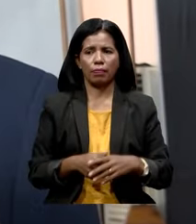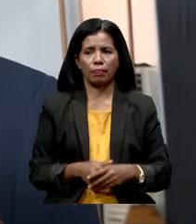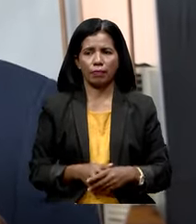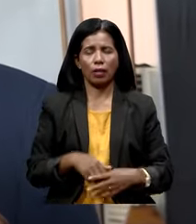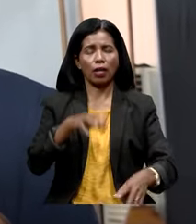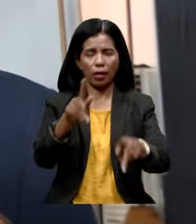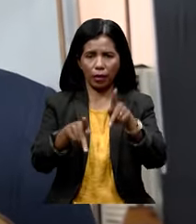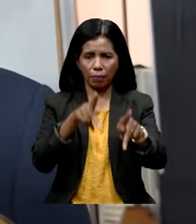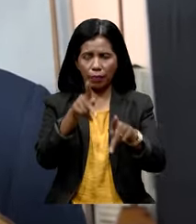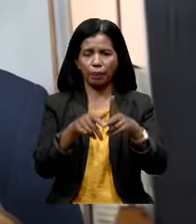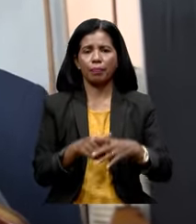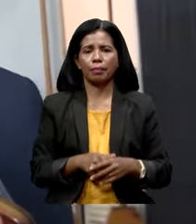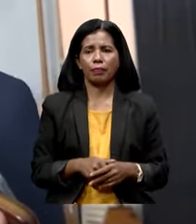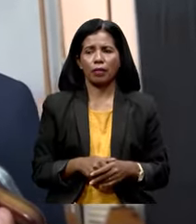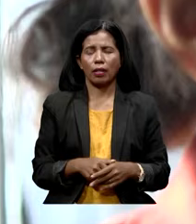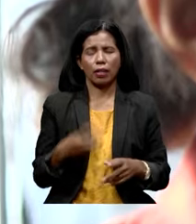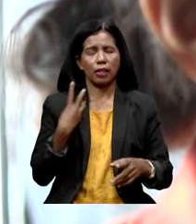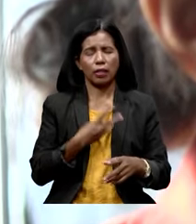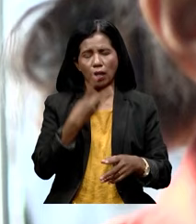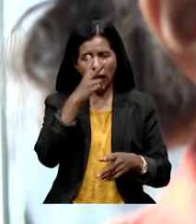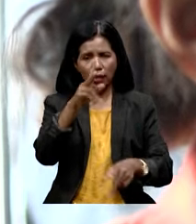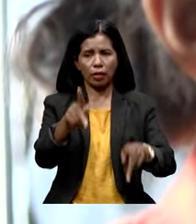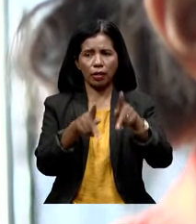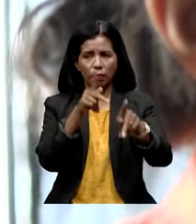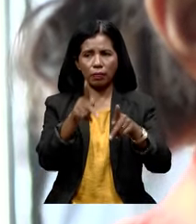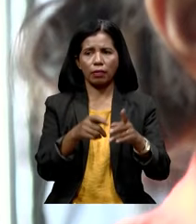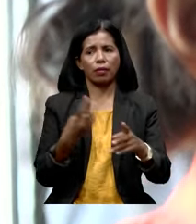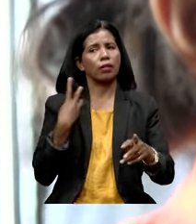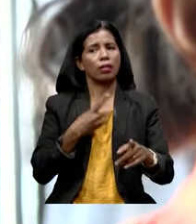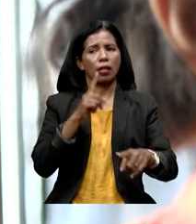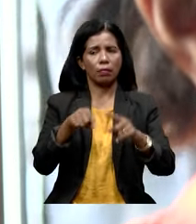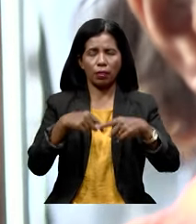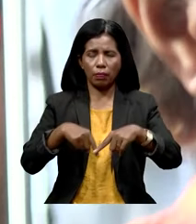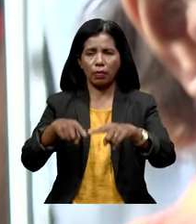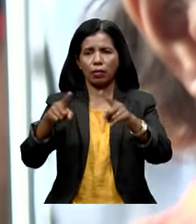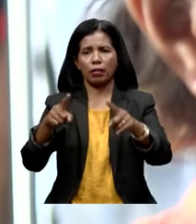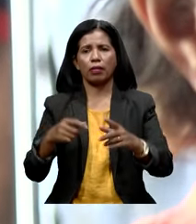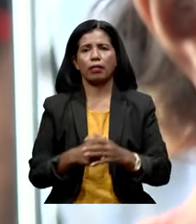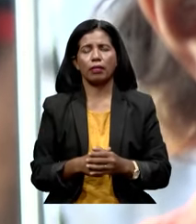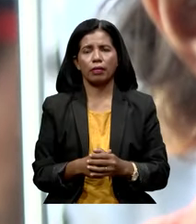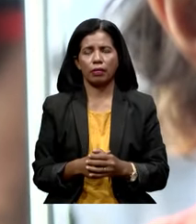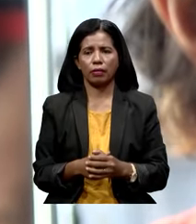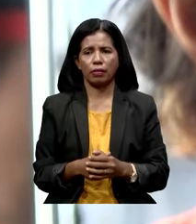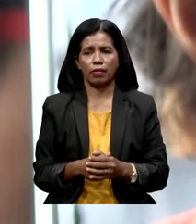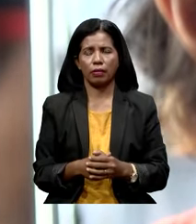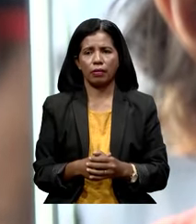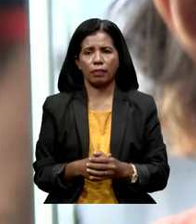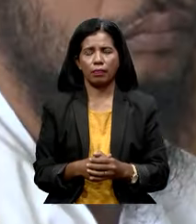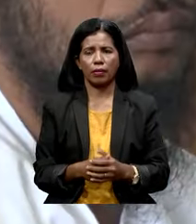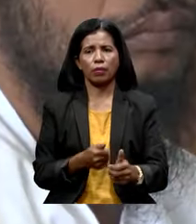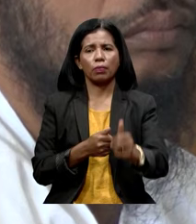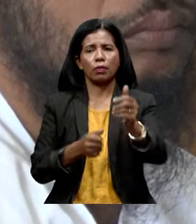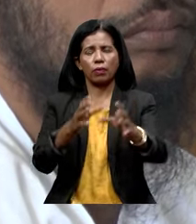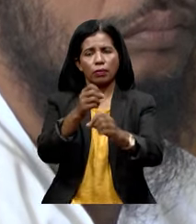povo, se é itare povo, itra liga para o, que te foi de taxa deite. O